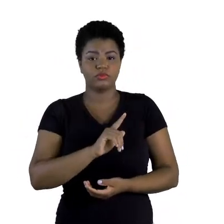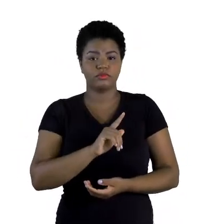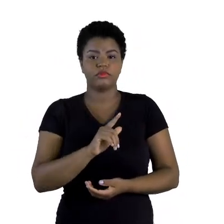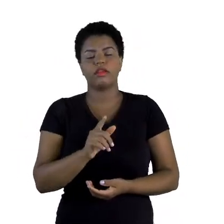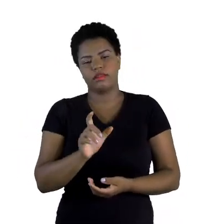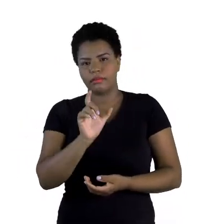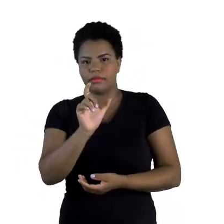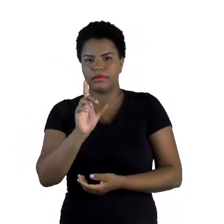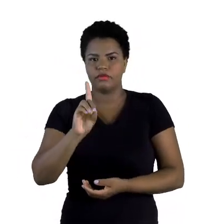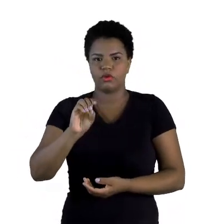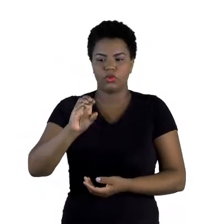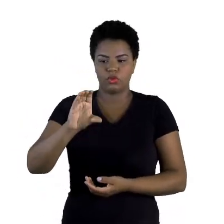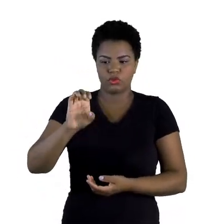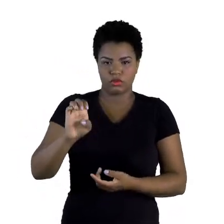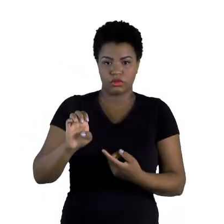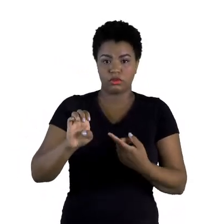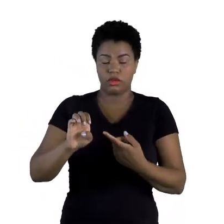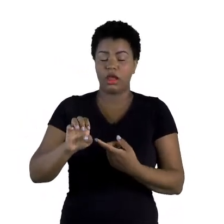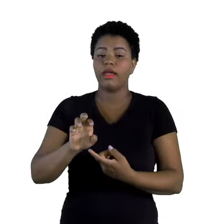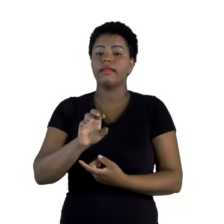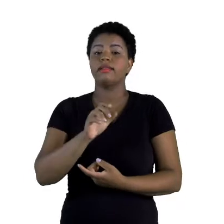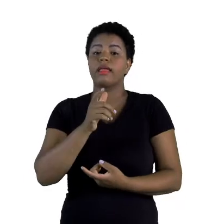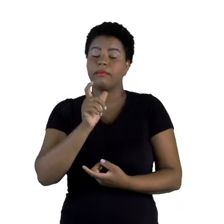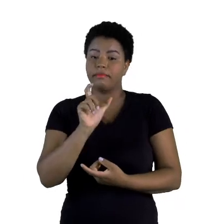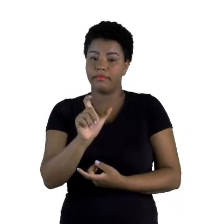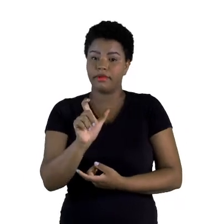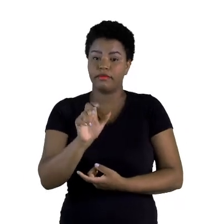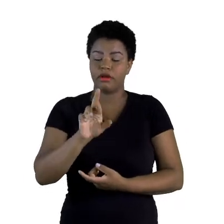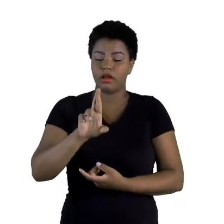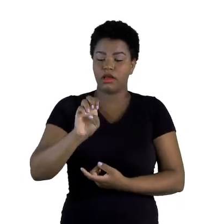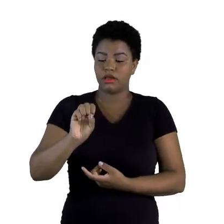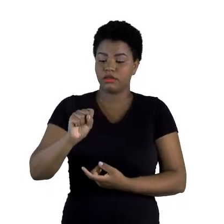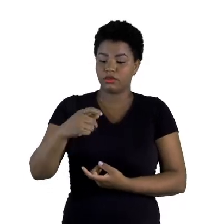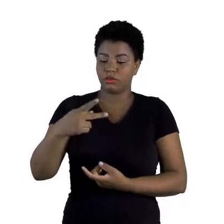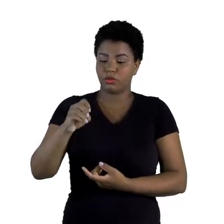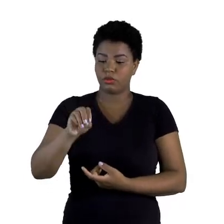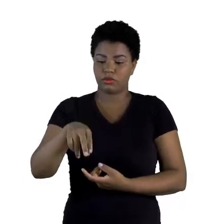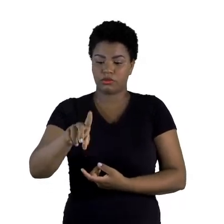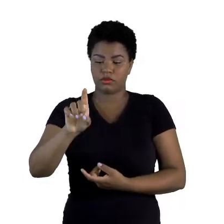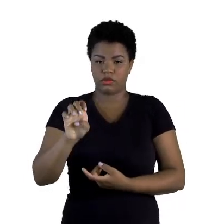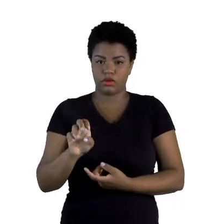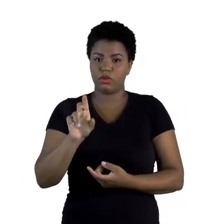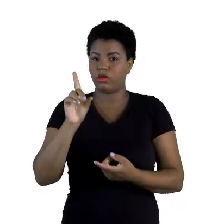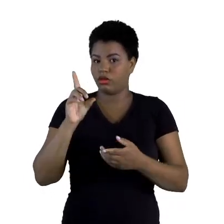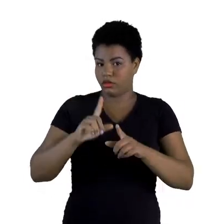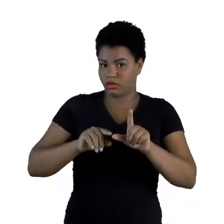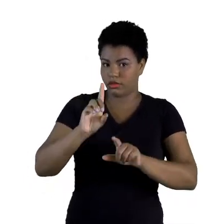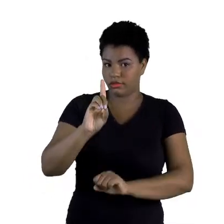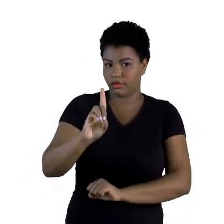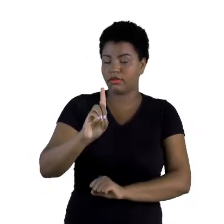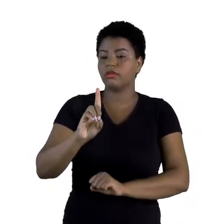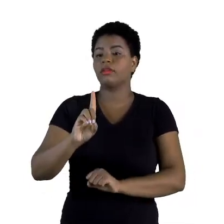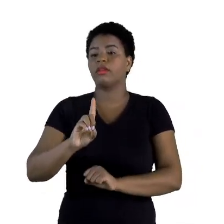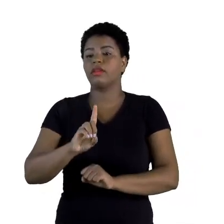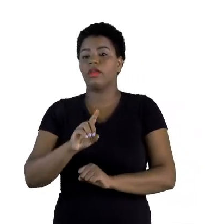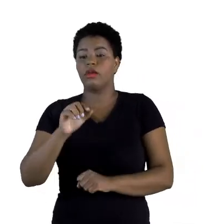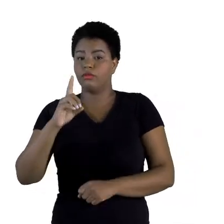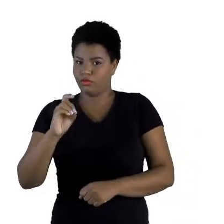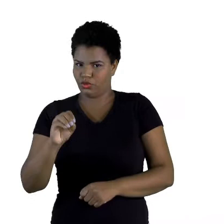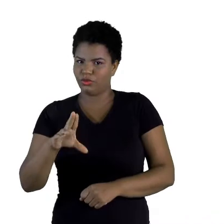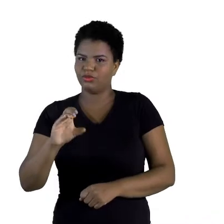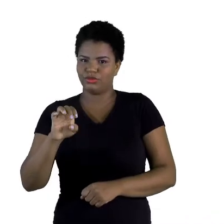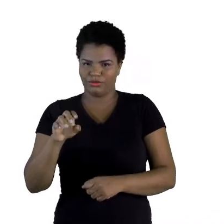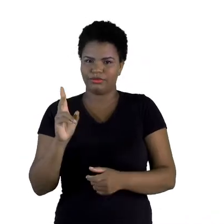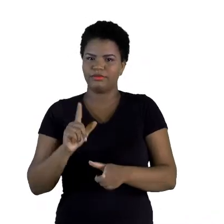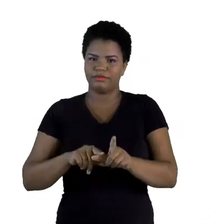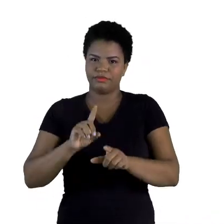letra D, respondeu, a letra D, pro doce, letra D. Que o doce mais